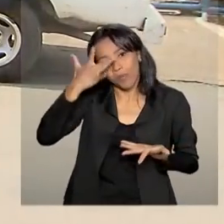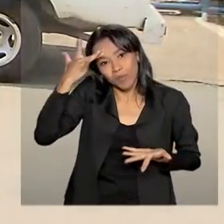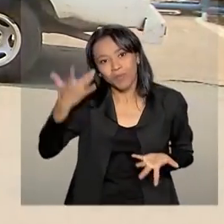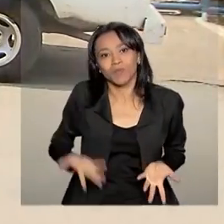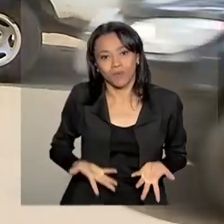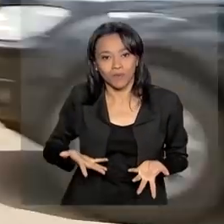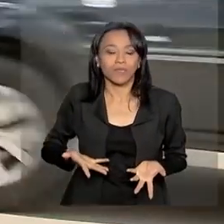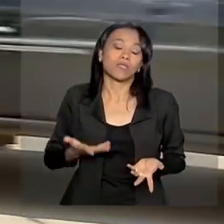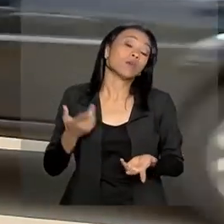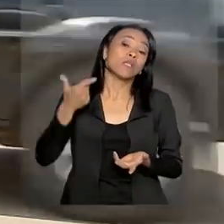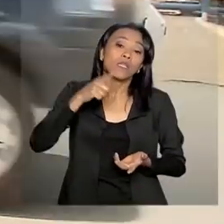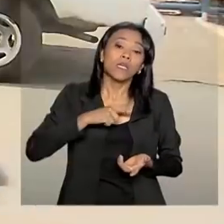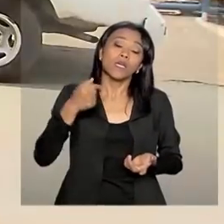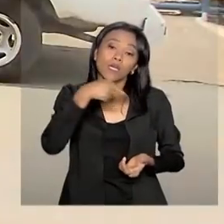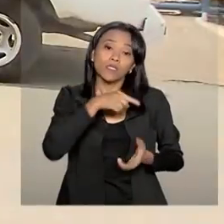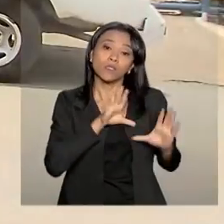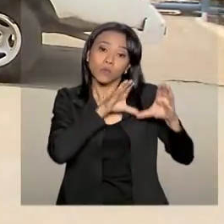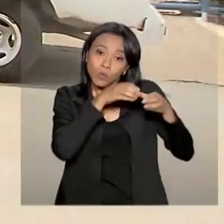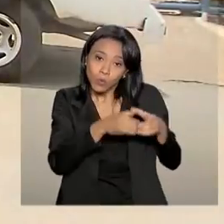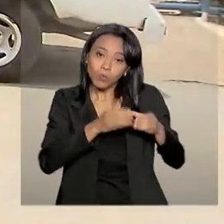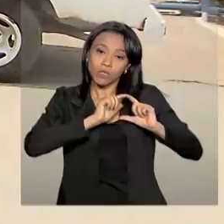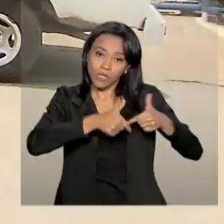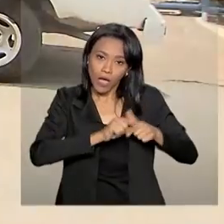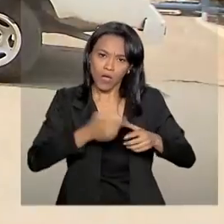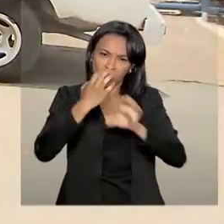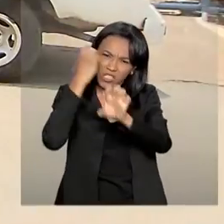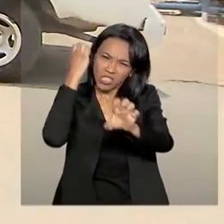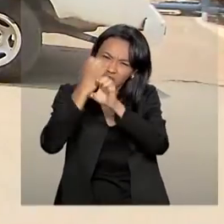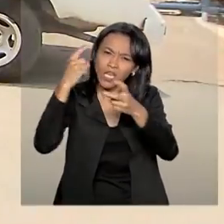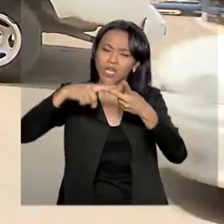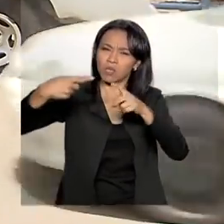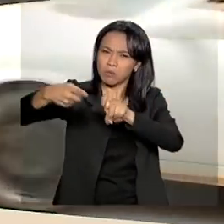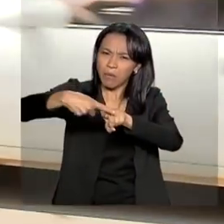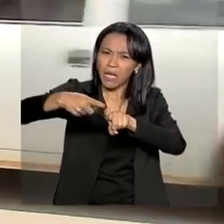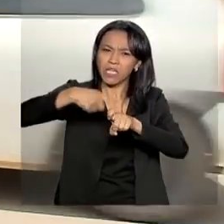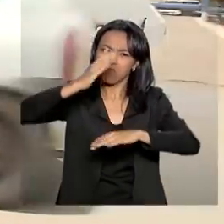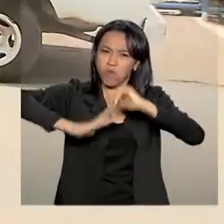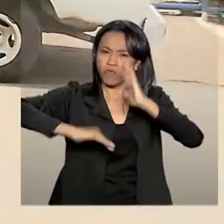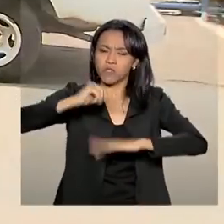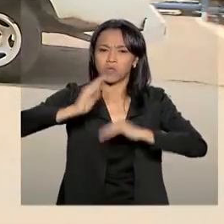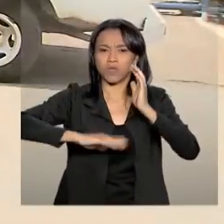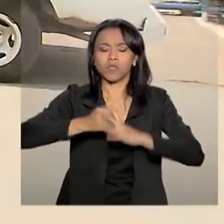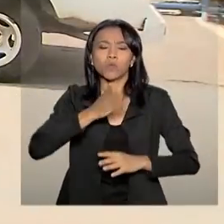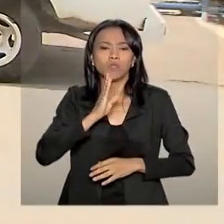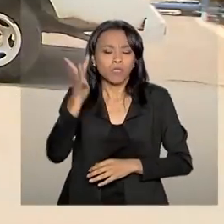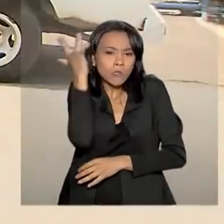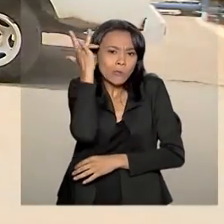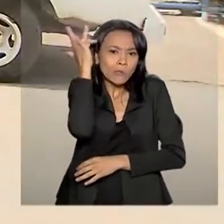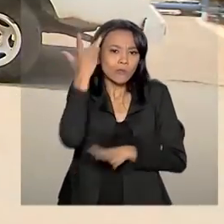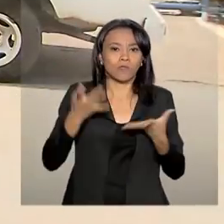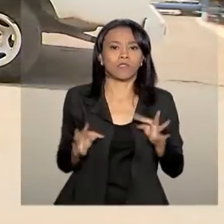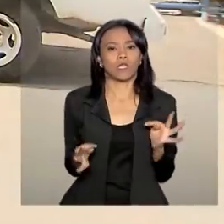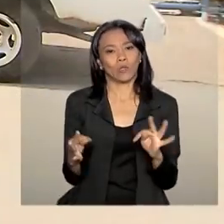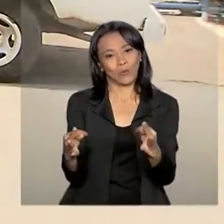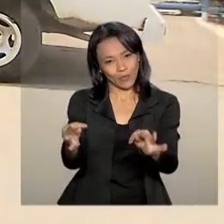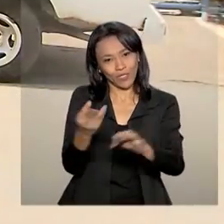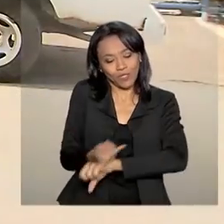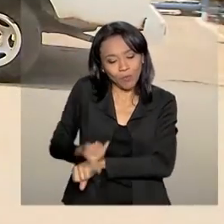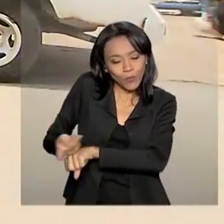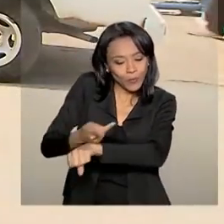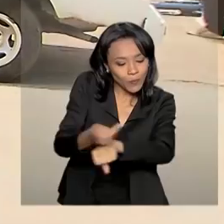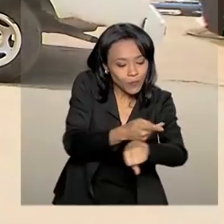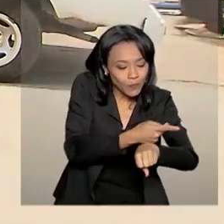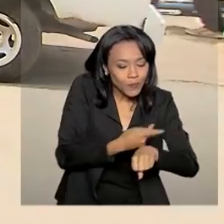Há nesse grupo que veio de Israel engenheiros, médicos e especialistas em tecnologia e em operações de busca